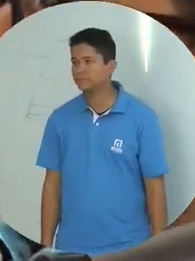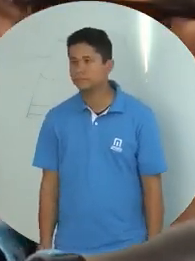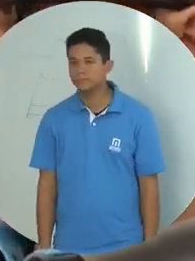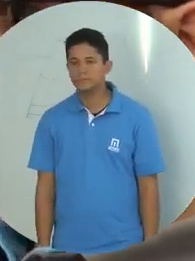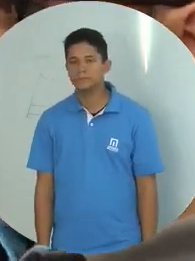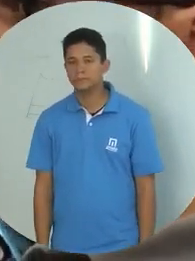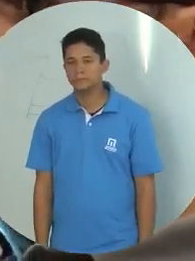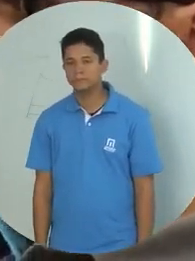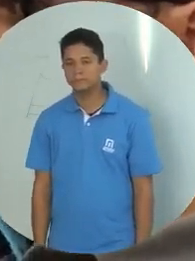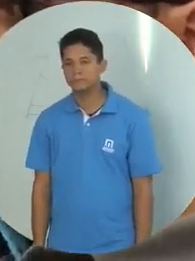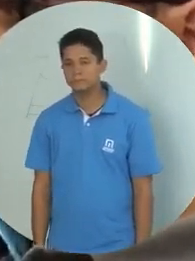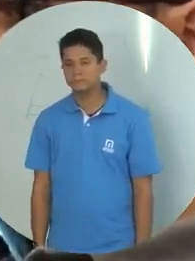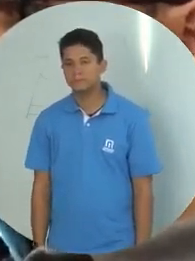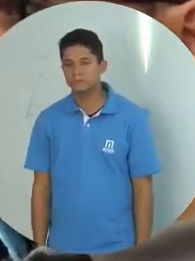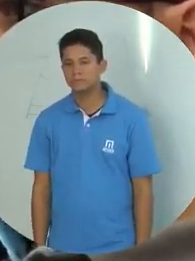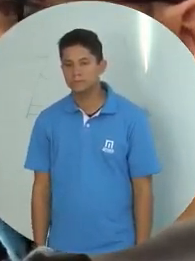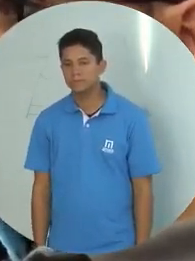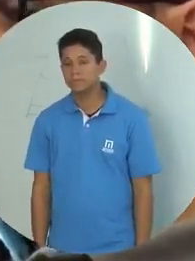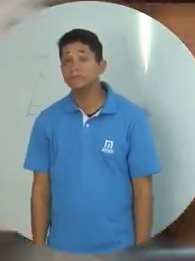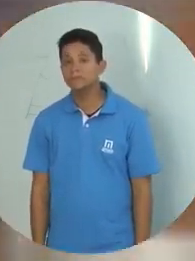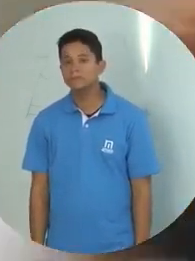né?